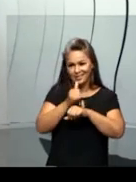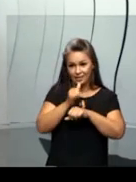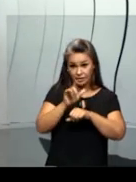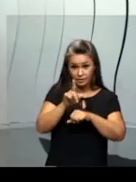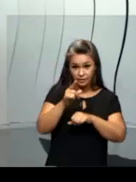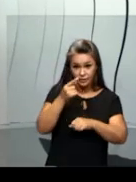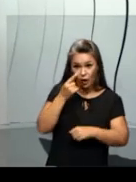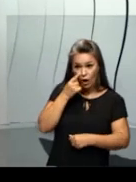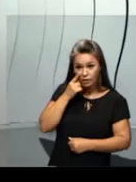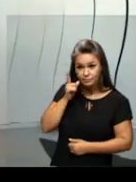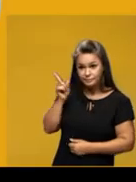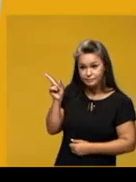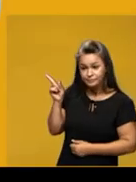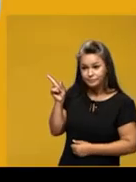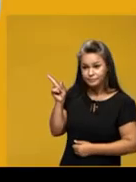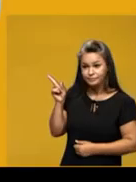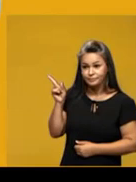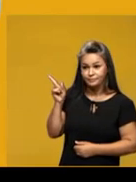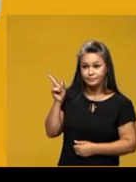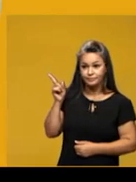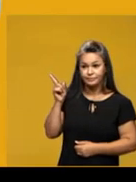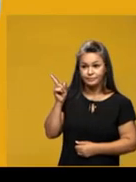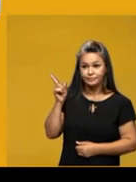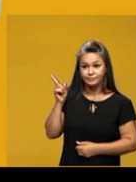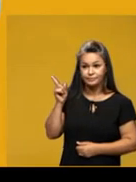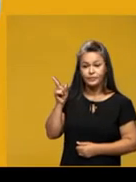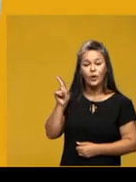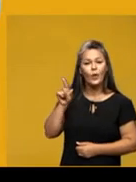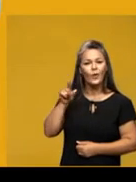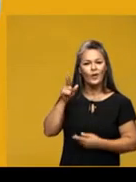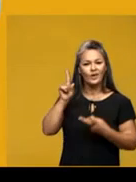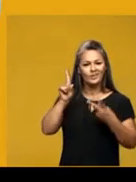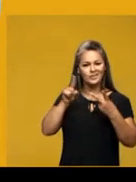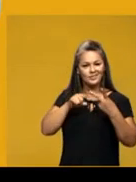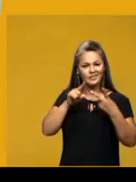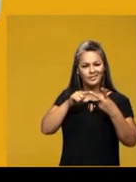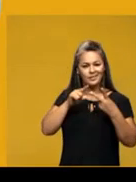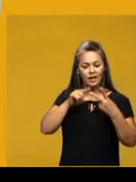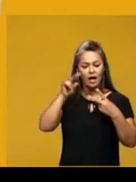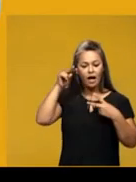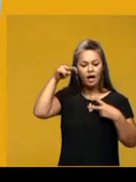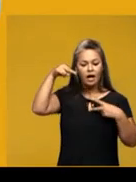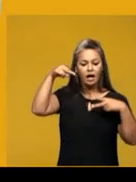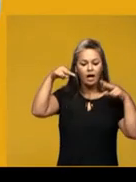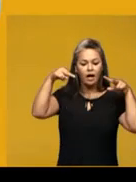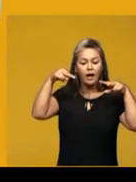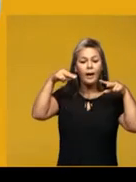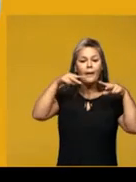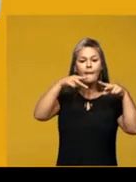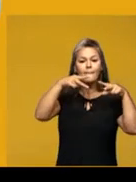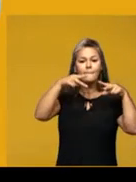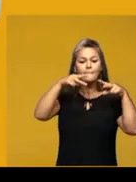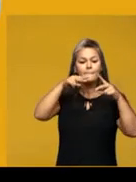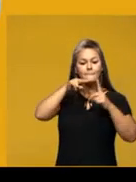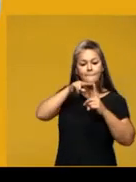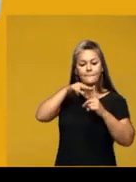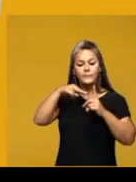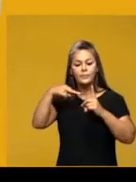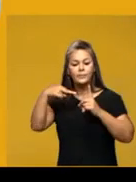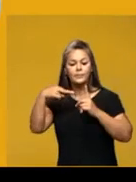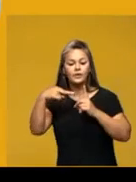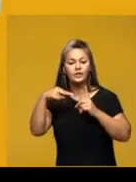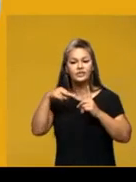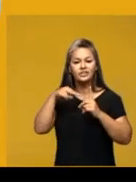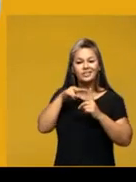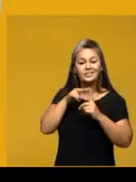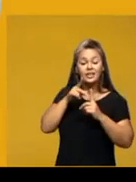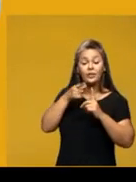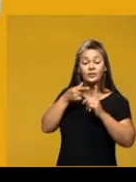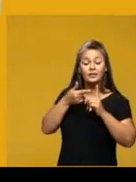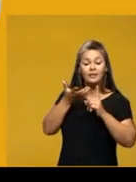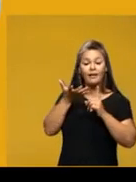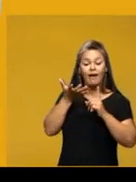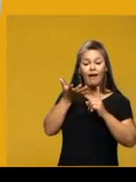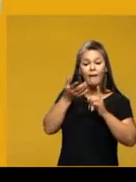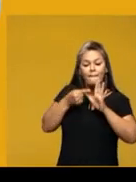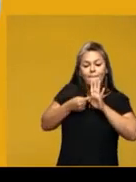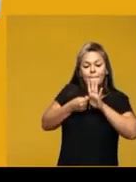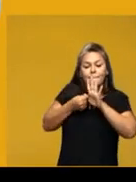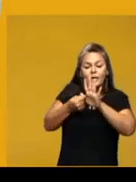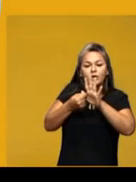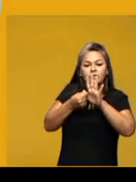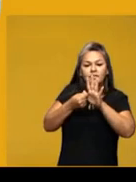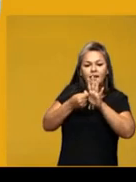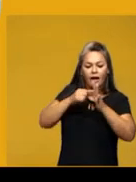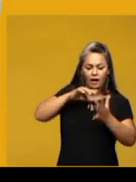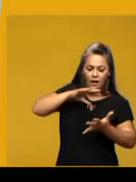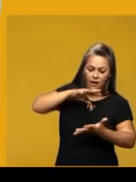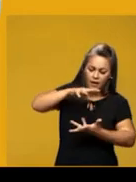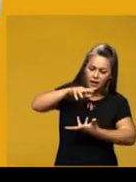que interessante essa projeção cônica, né? Ela vai dar muito destaque para o Polo Norte, tá? Reparem para você ver que nos